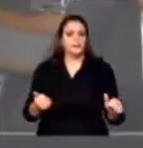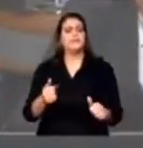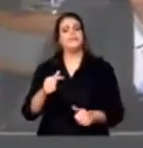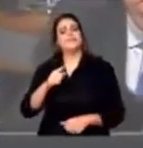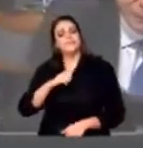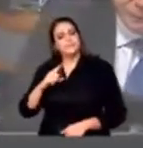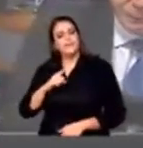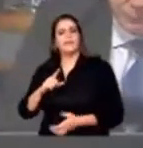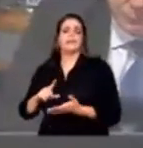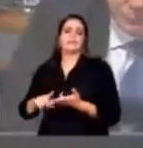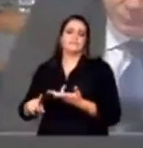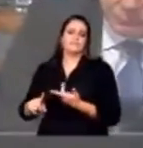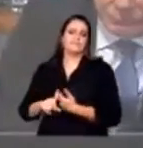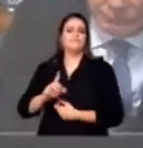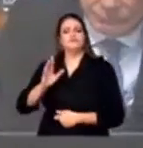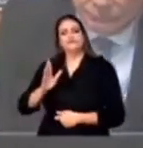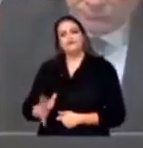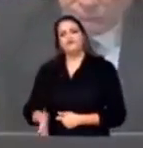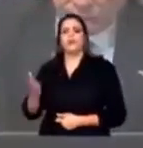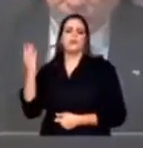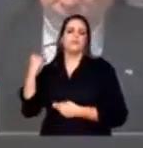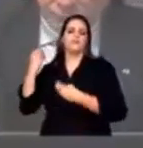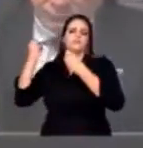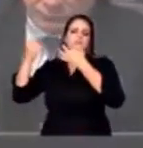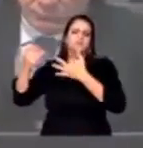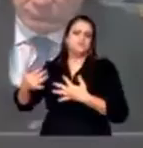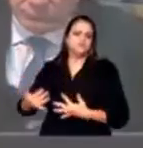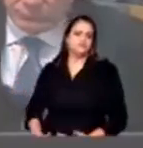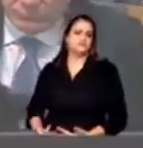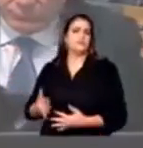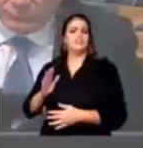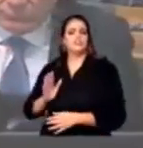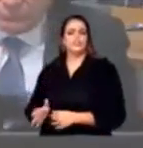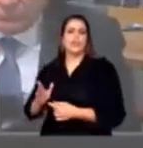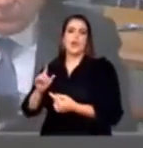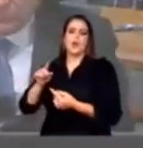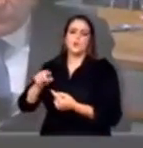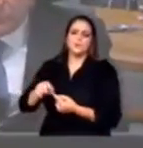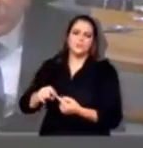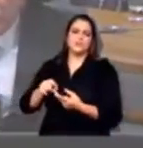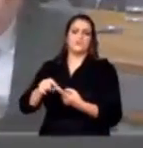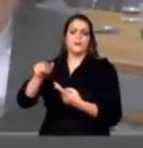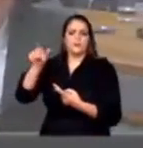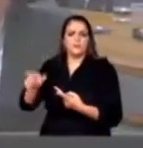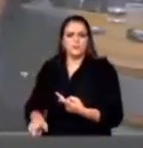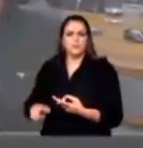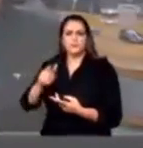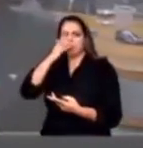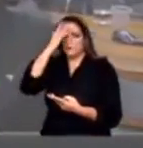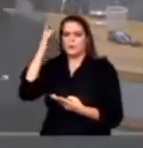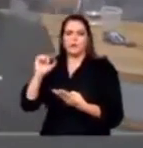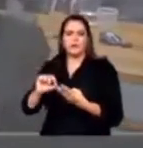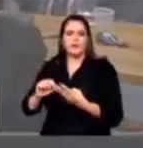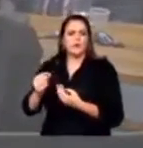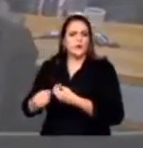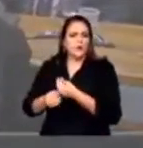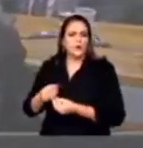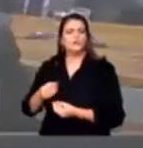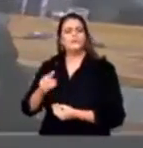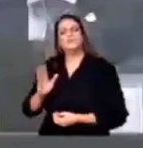objetivos nos fatos narrados. Ação, nexo causal, autor. E de elementos indicativos da autoria e de